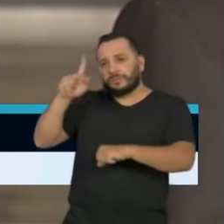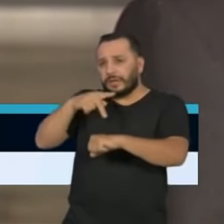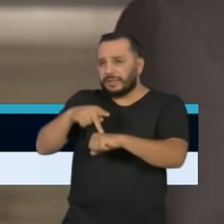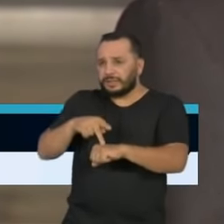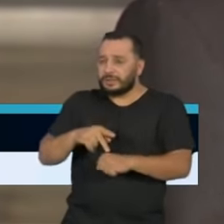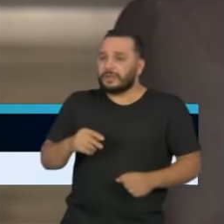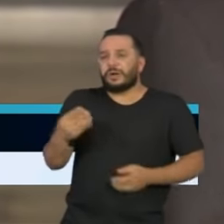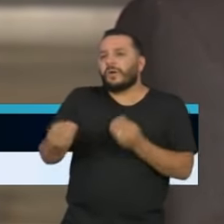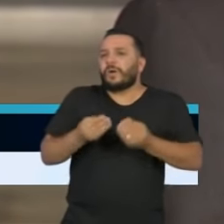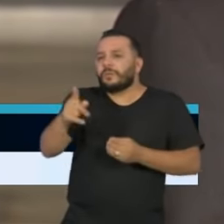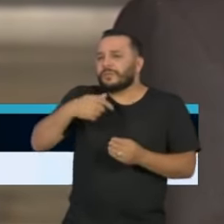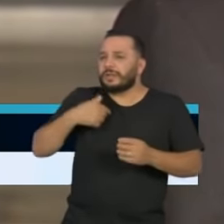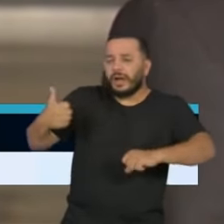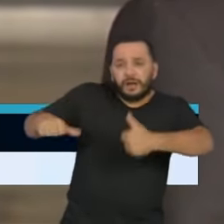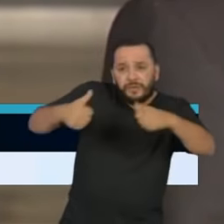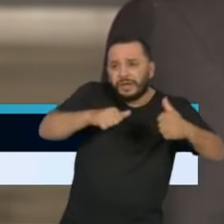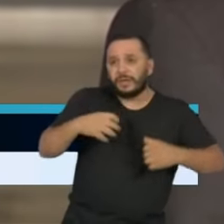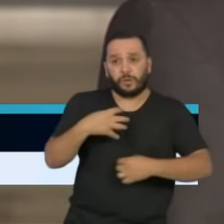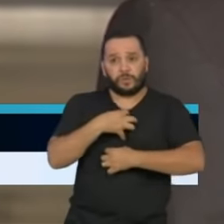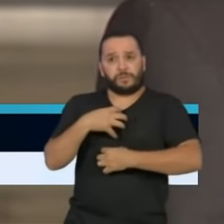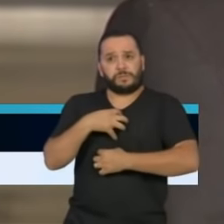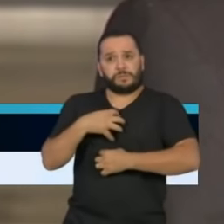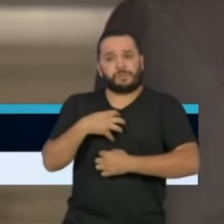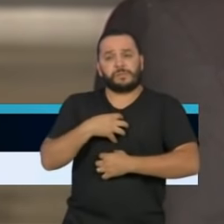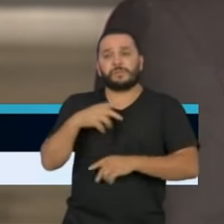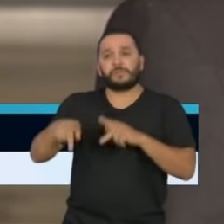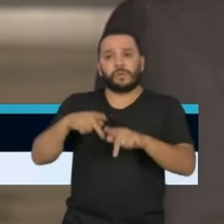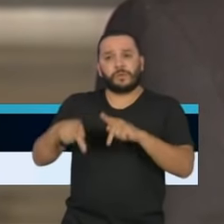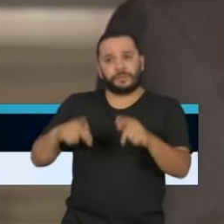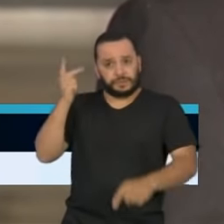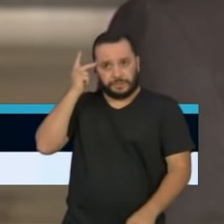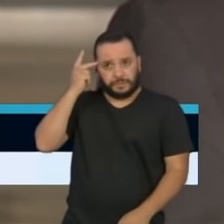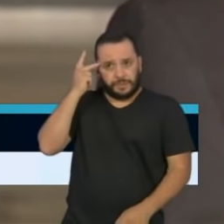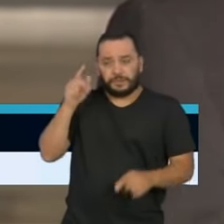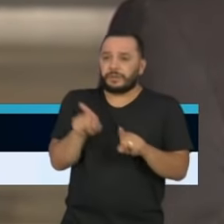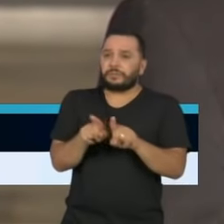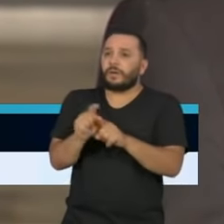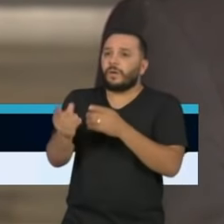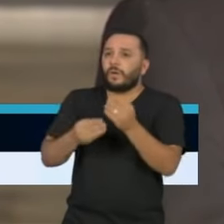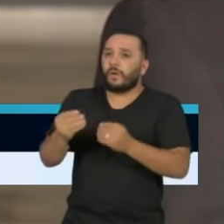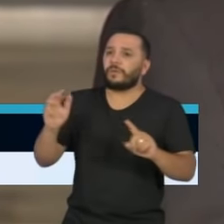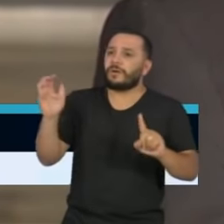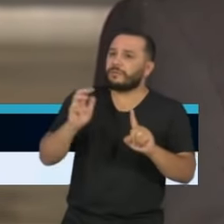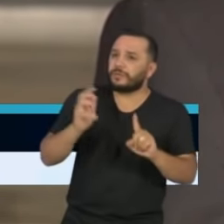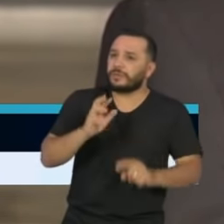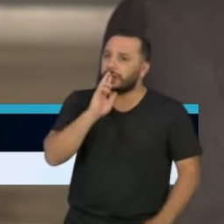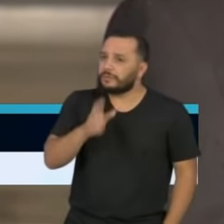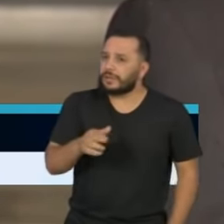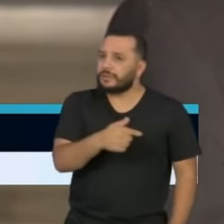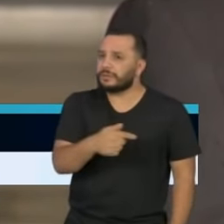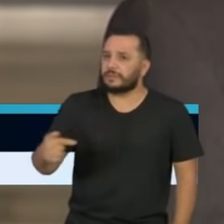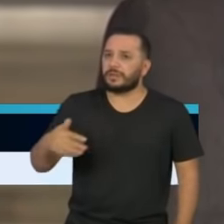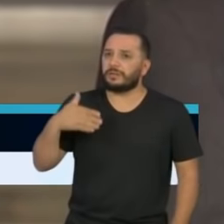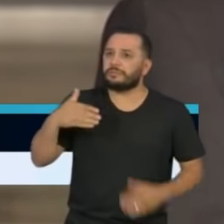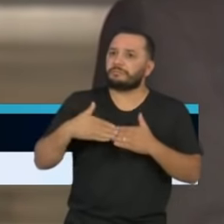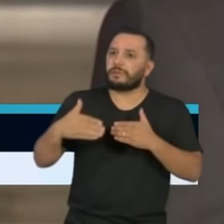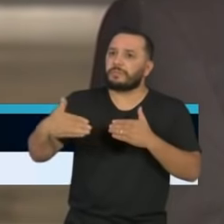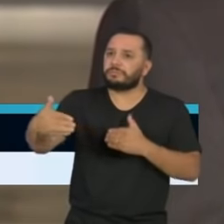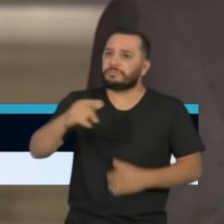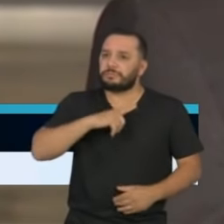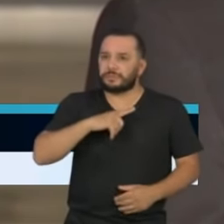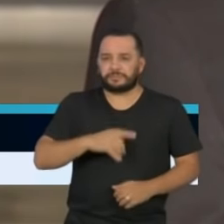vocês avaliam que está sendo o comportamento da população do Estado de São Paulo e também como isso pode influenciar nos resultados que a gente vai ter nas próximas semanas? Interessante